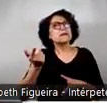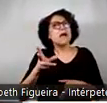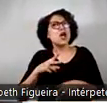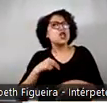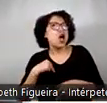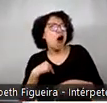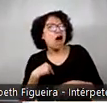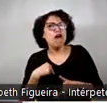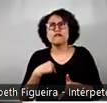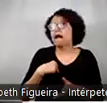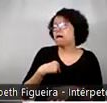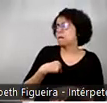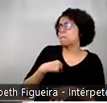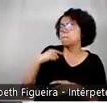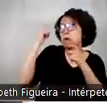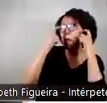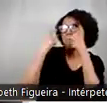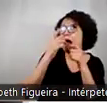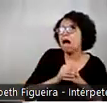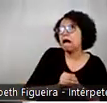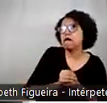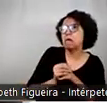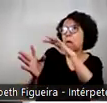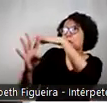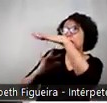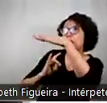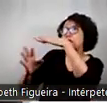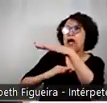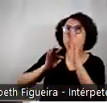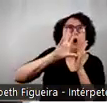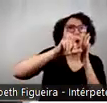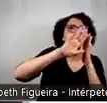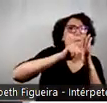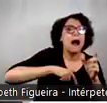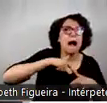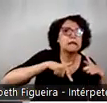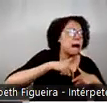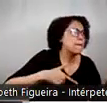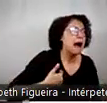nossos empregos, né? Na verdade, a gente tem aí, né, uma cifra, né, de quase 5 milhões de